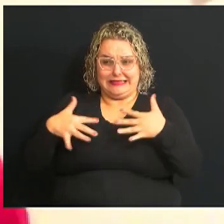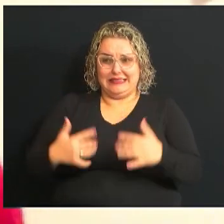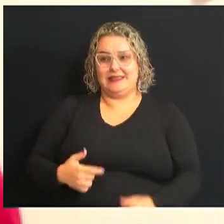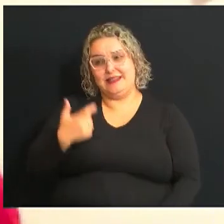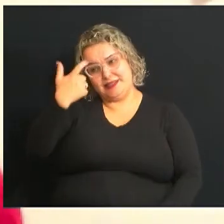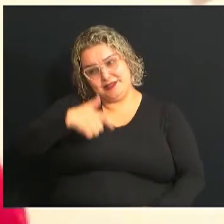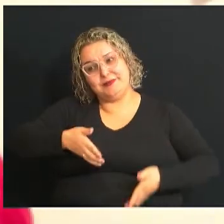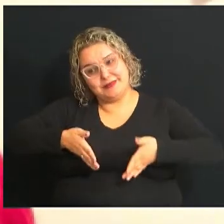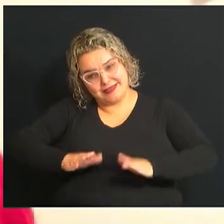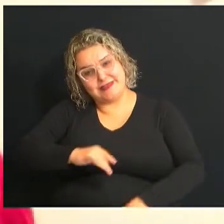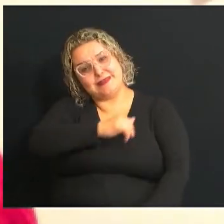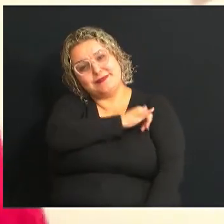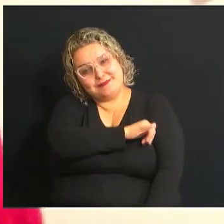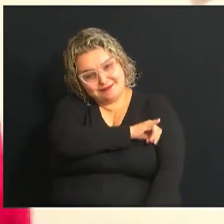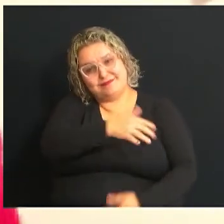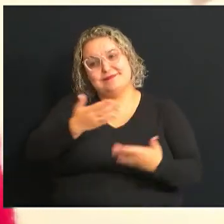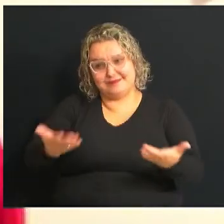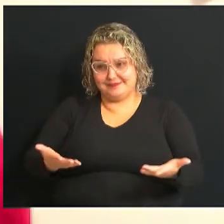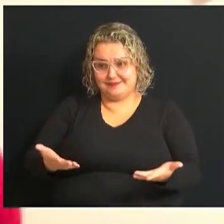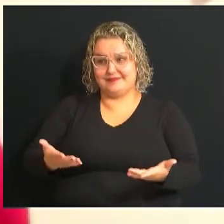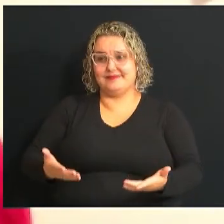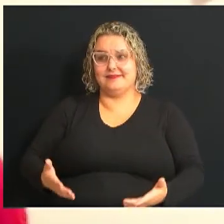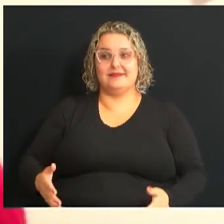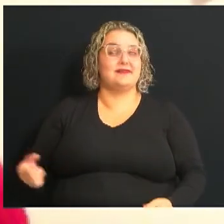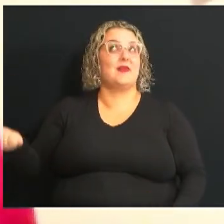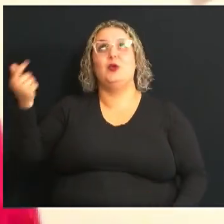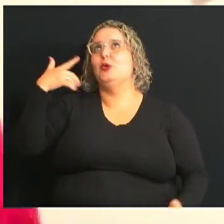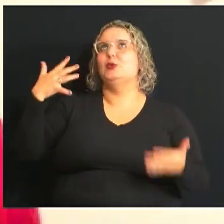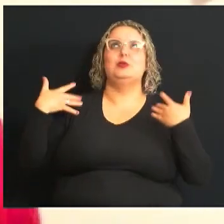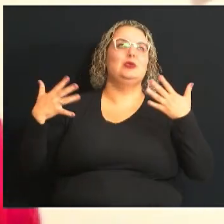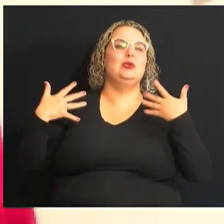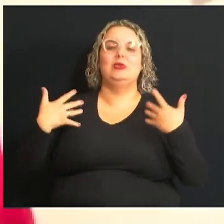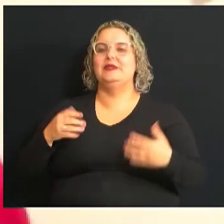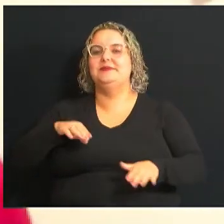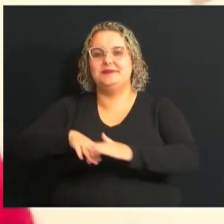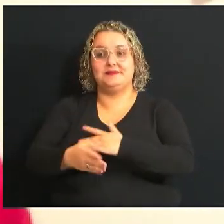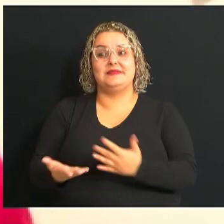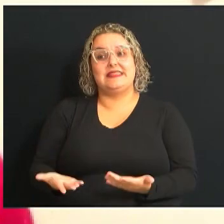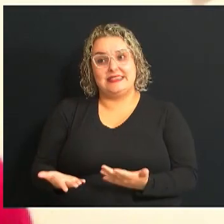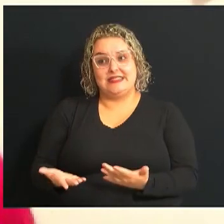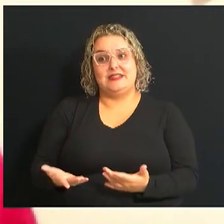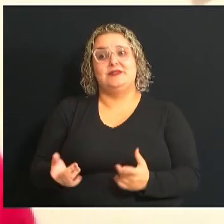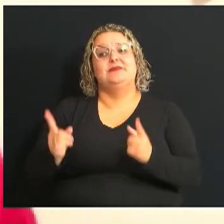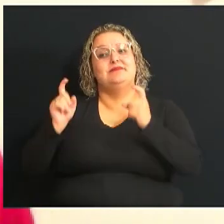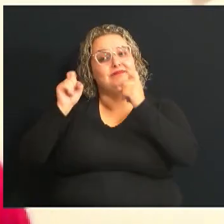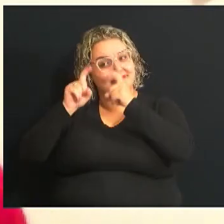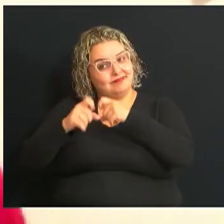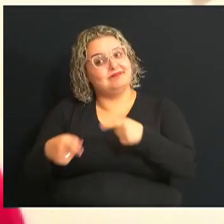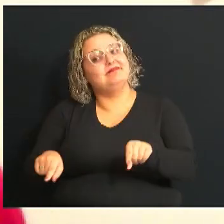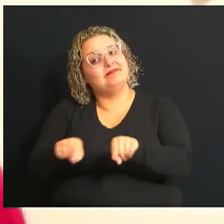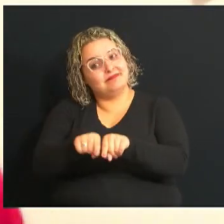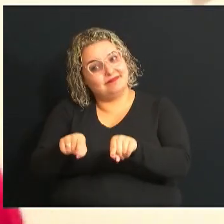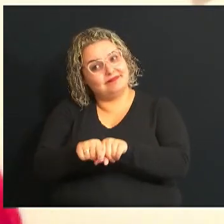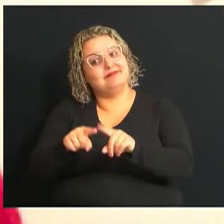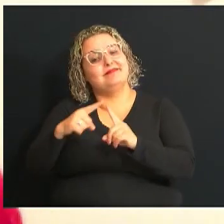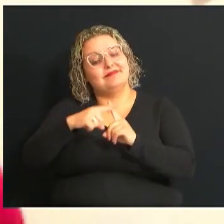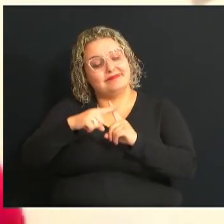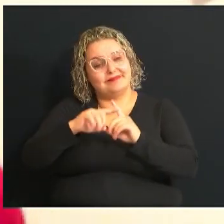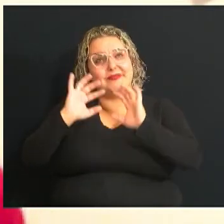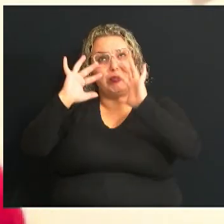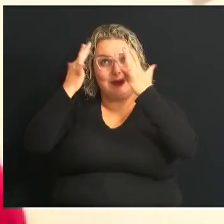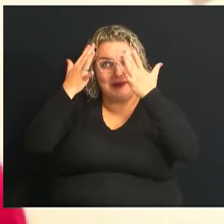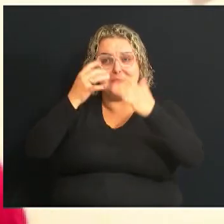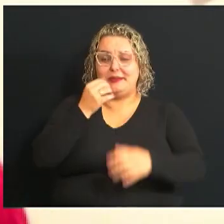Janeiro, né? Então, uma pessoa super solar, acostumada com calor. Esse foi um dos desafios também, a questão do clima. Para você